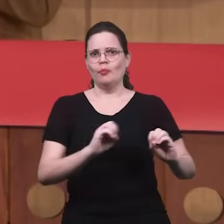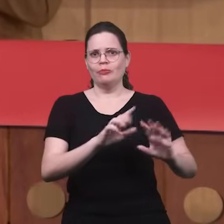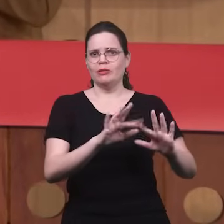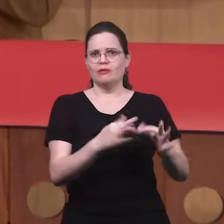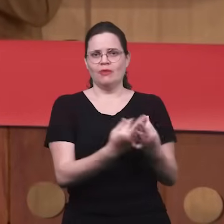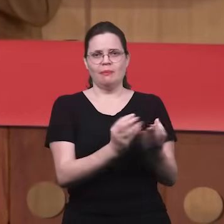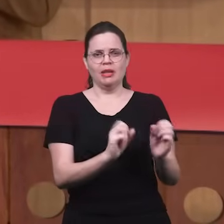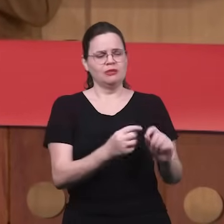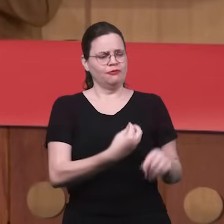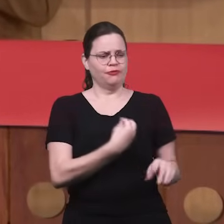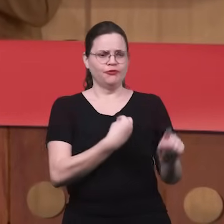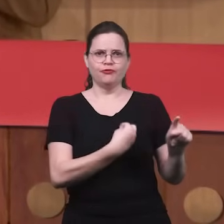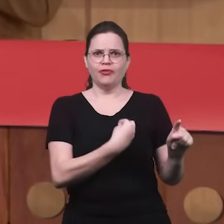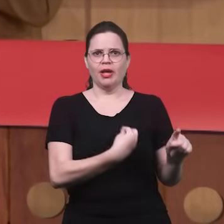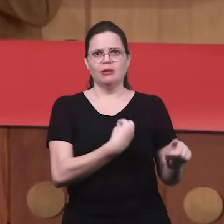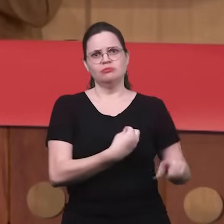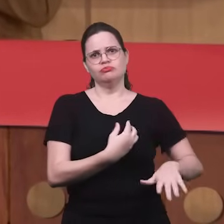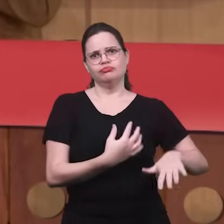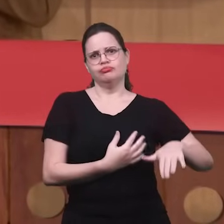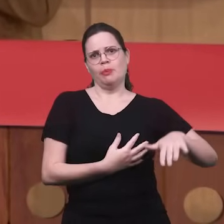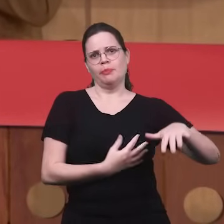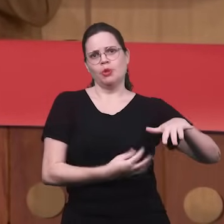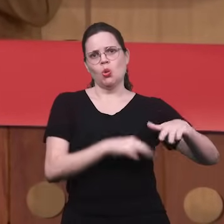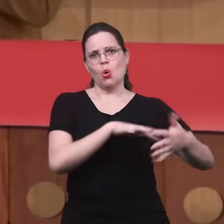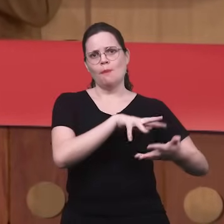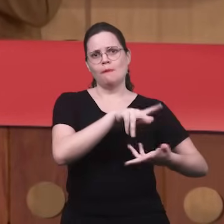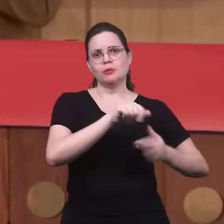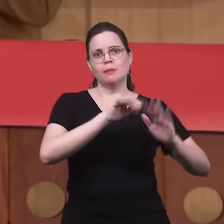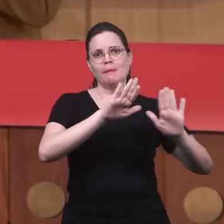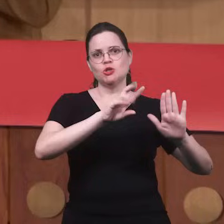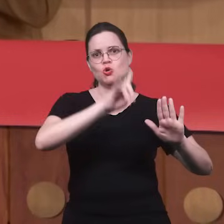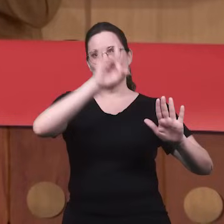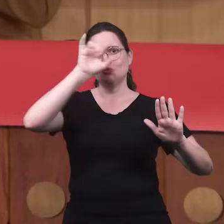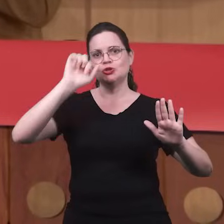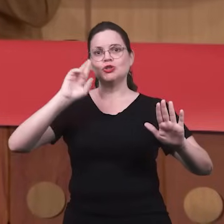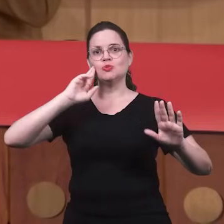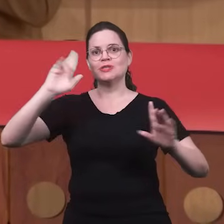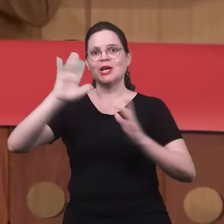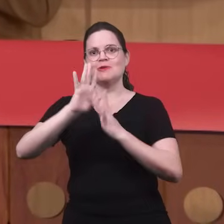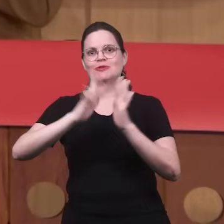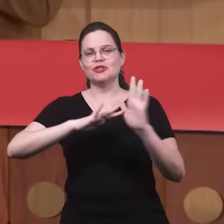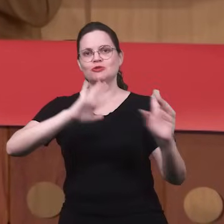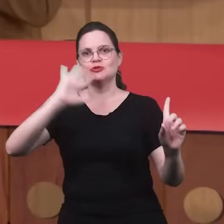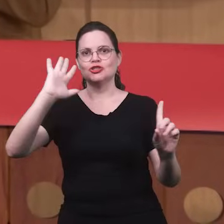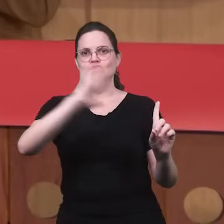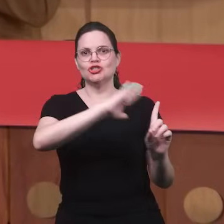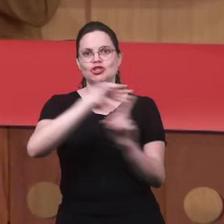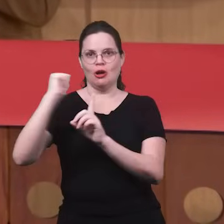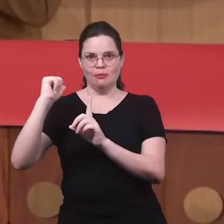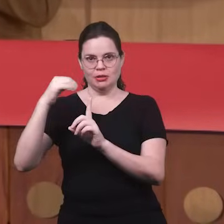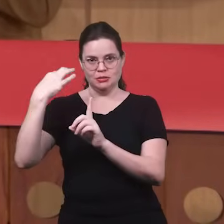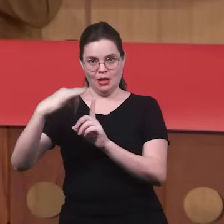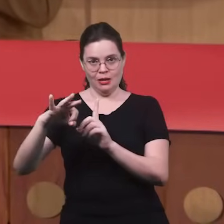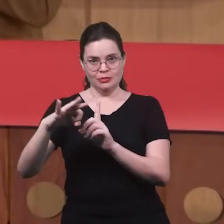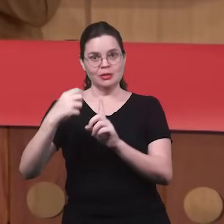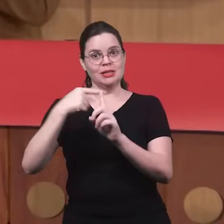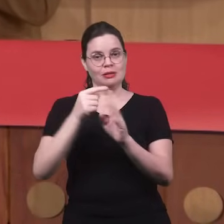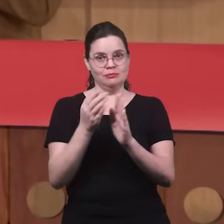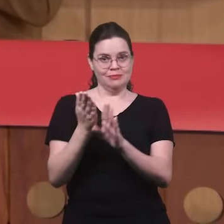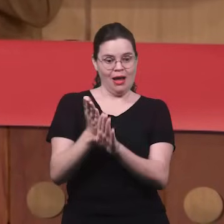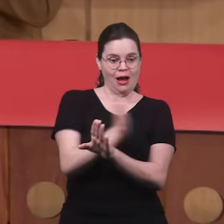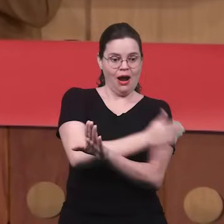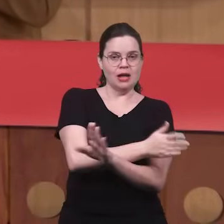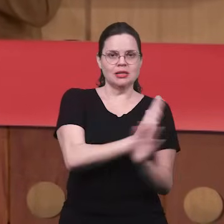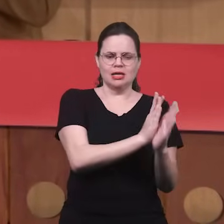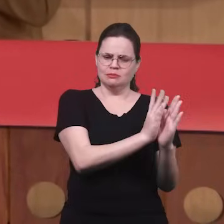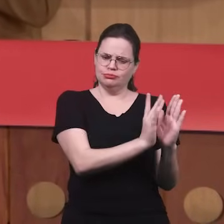foram para o mundo, tiveram uma vida mundana, mas todo esse tempo Deus te preservou para o dia da